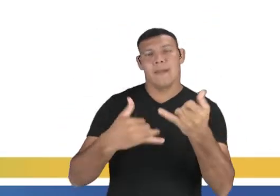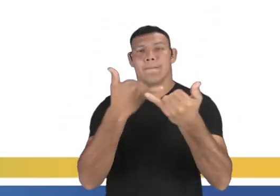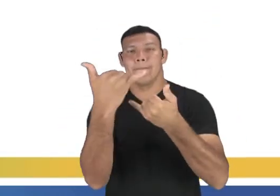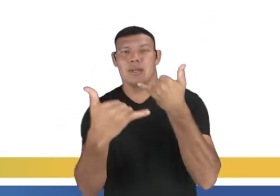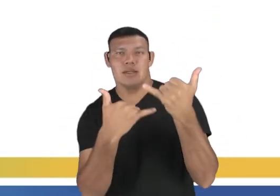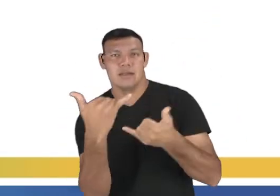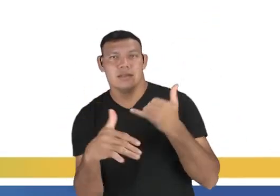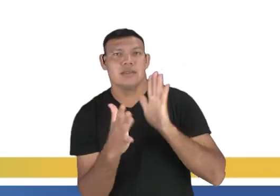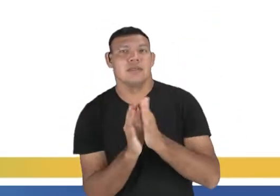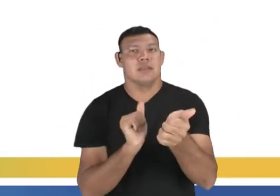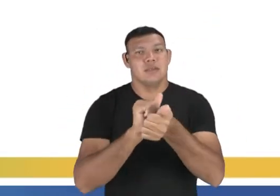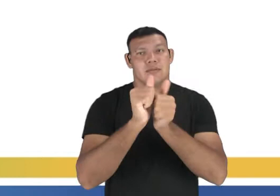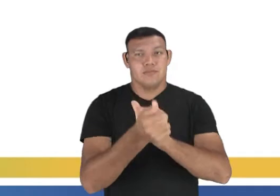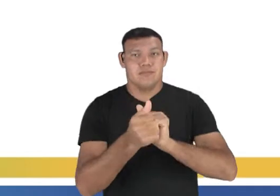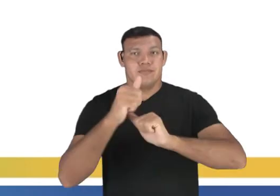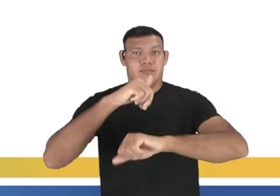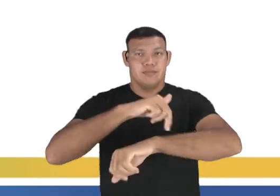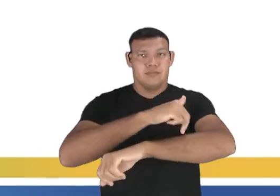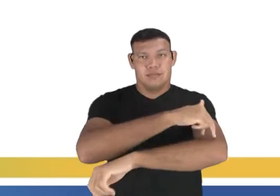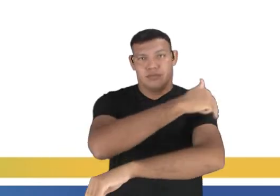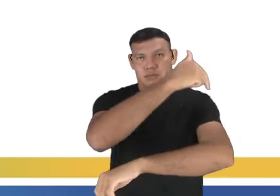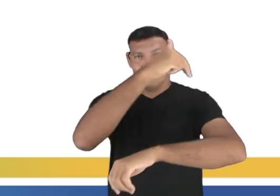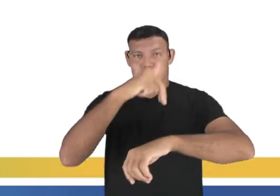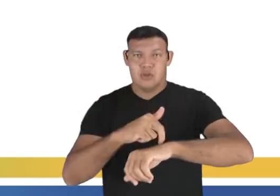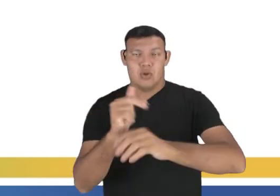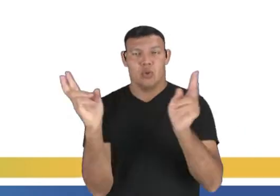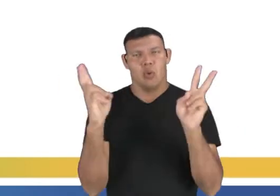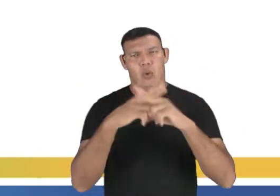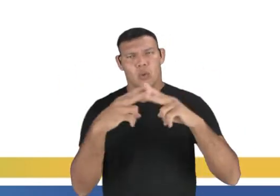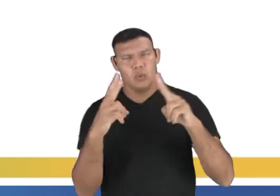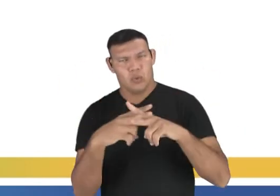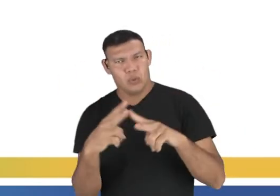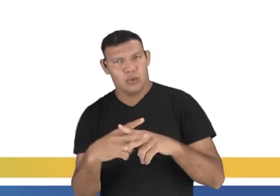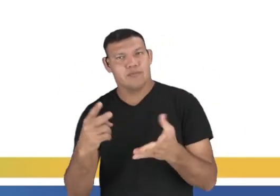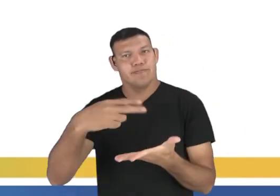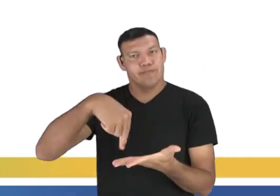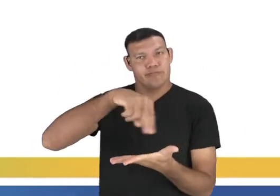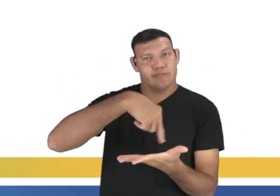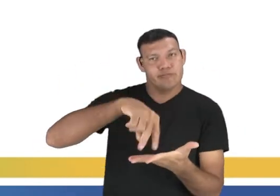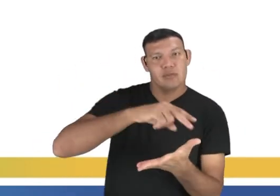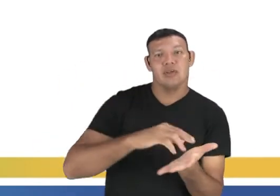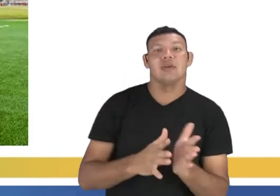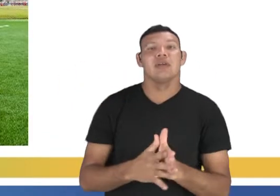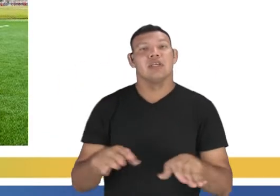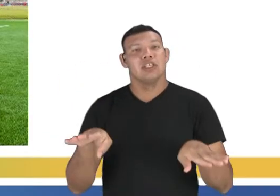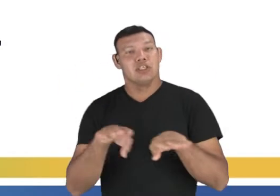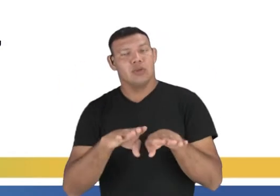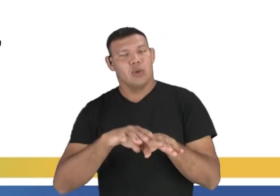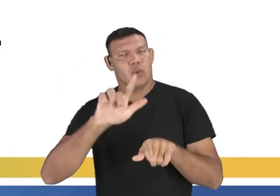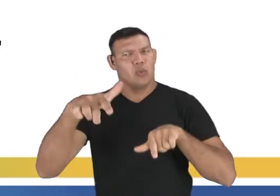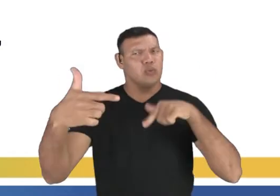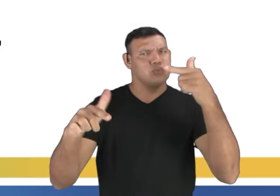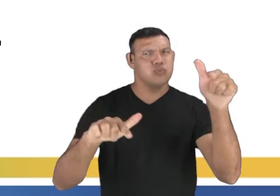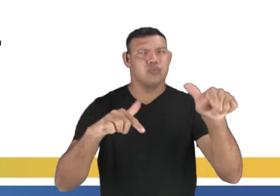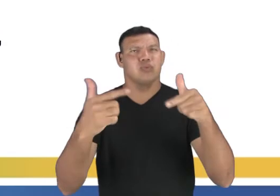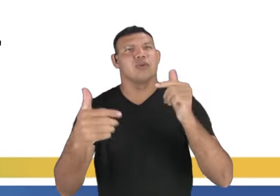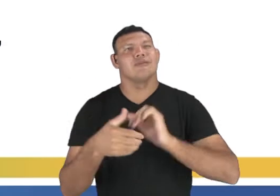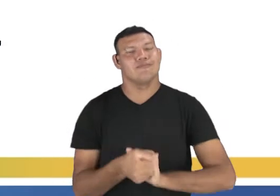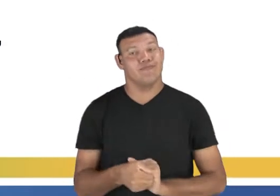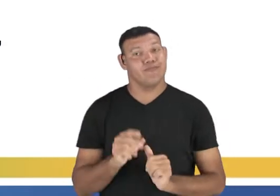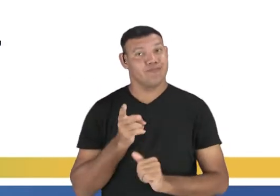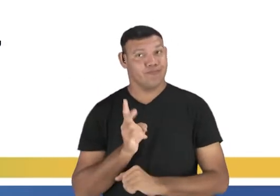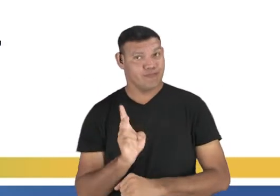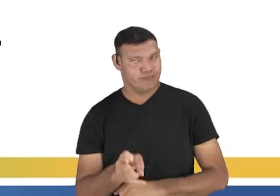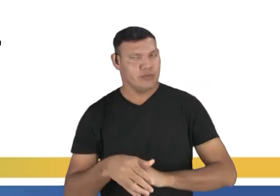esportes, ginásticas, danças, lutas e práticas corporais de aventura, tá bom? Continuando,